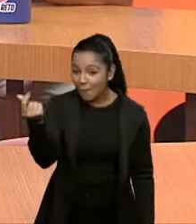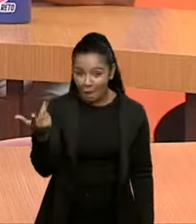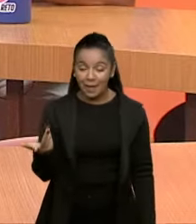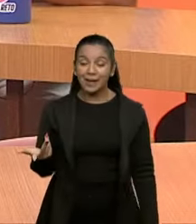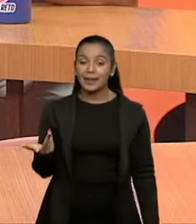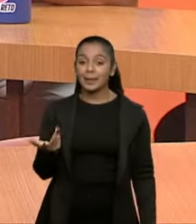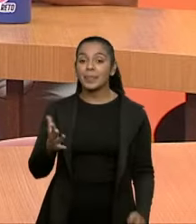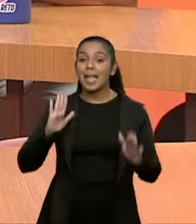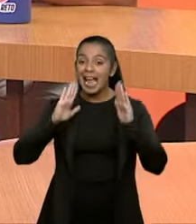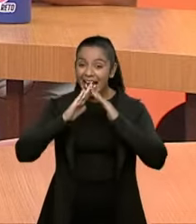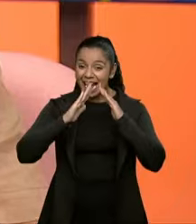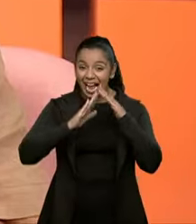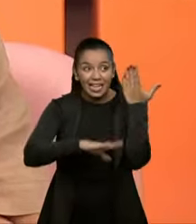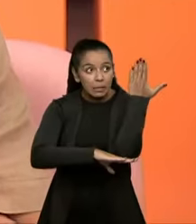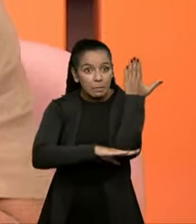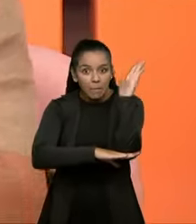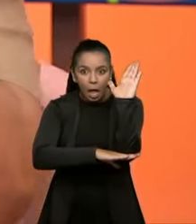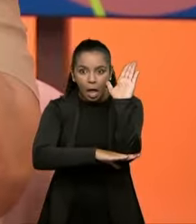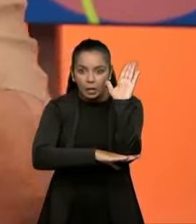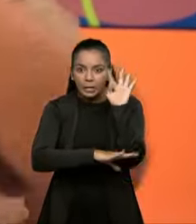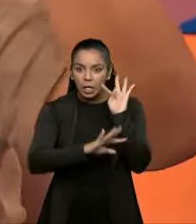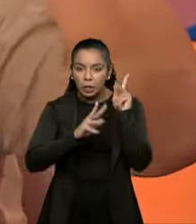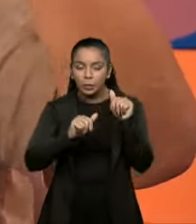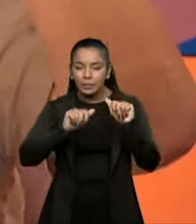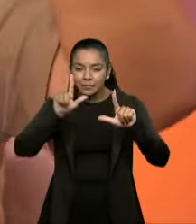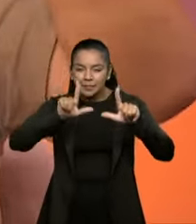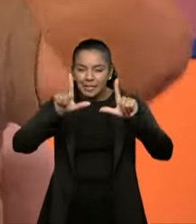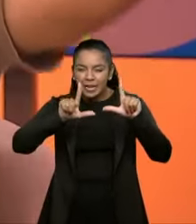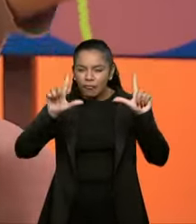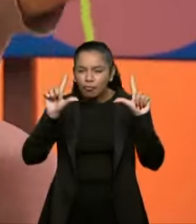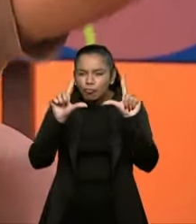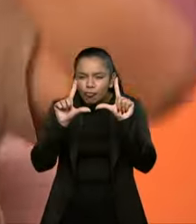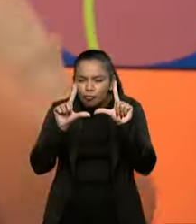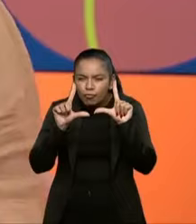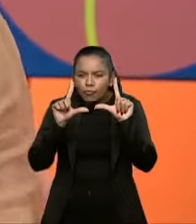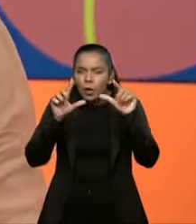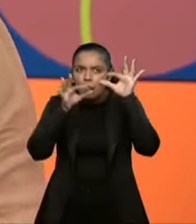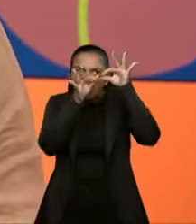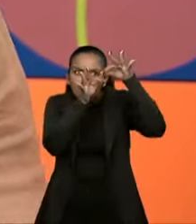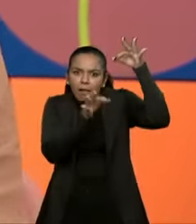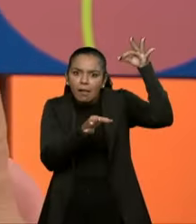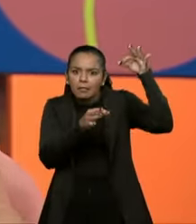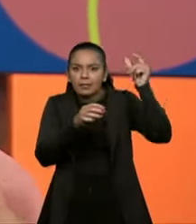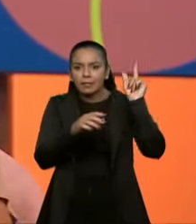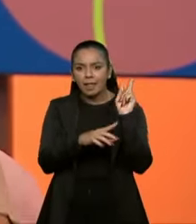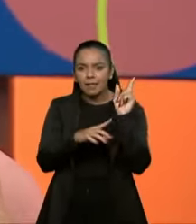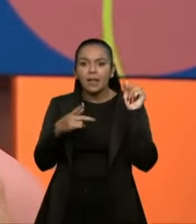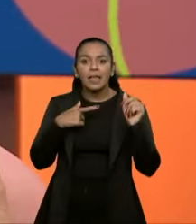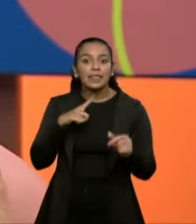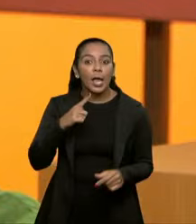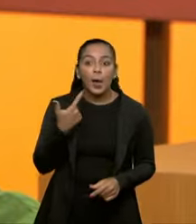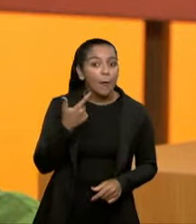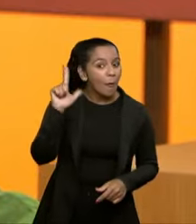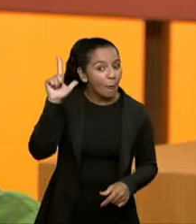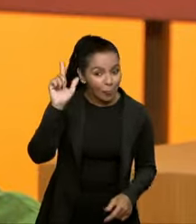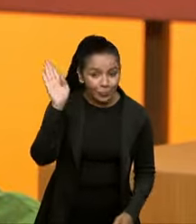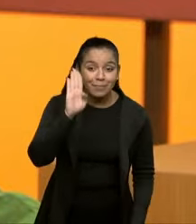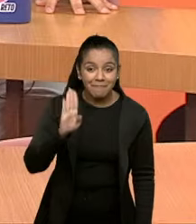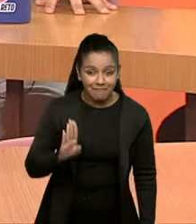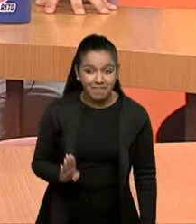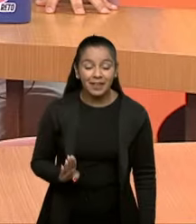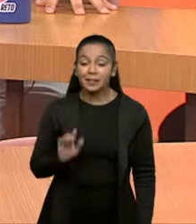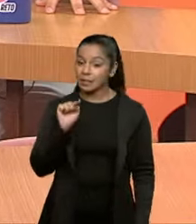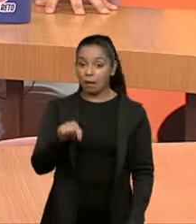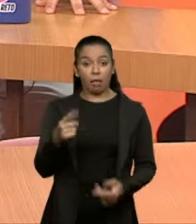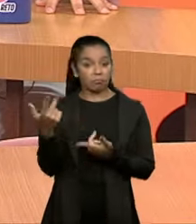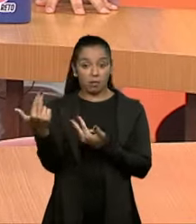casa de pau a pique, a casa delas. Lógico. A televisãozinha daquela, pô, pequenininha, com anteninha. Eu falei, cara, existe um outro Brasil. E lá você é igual a todo mundo,